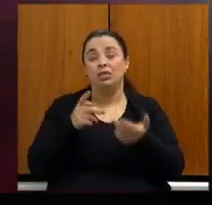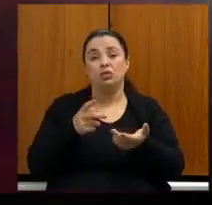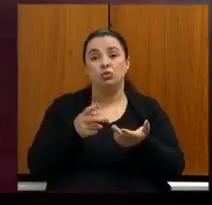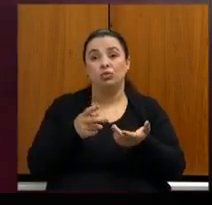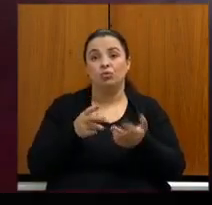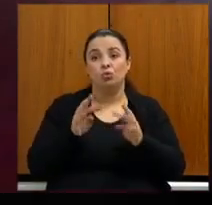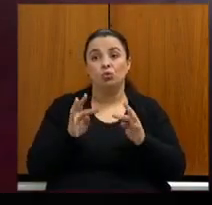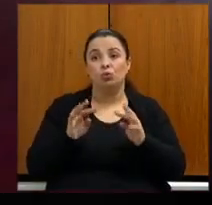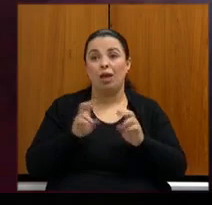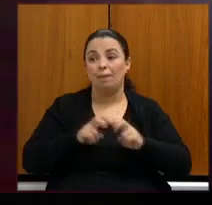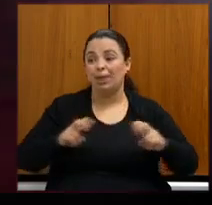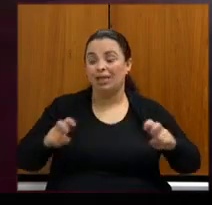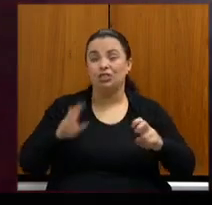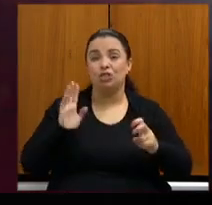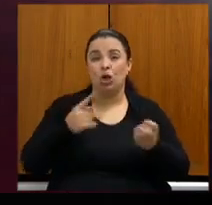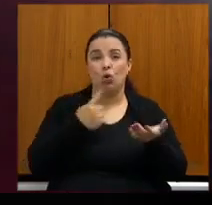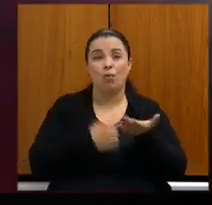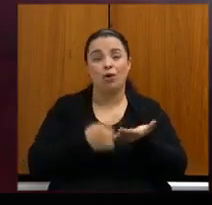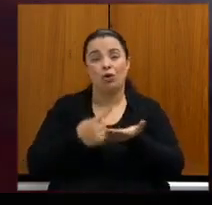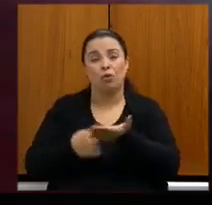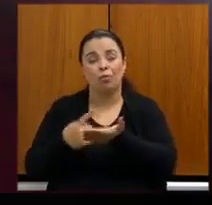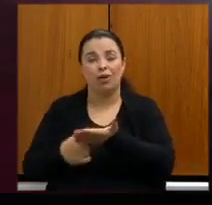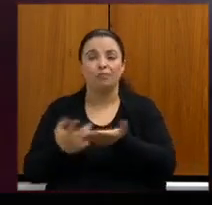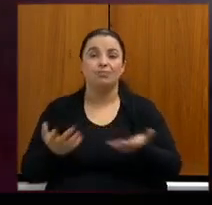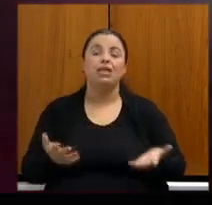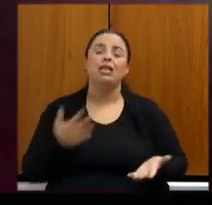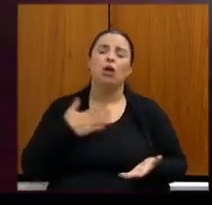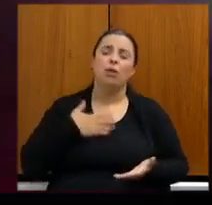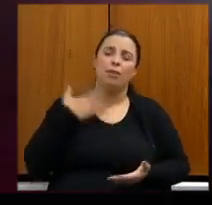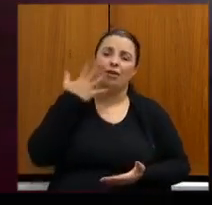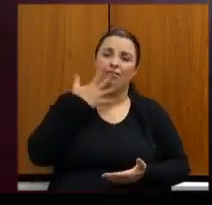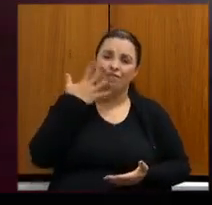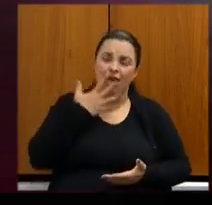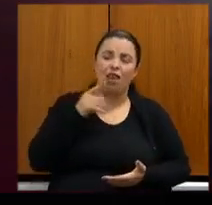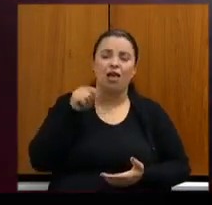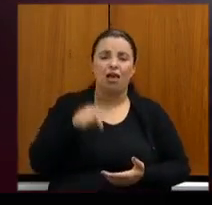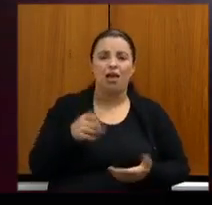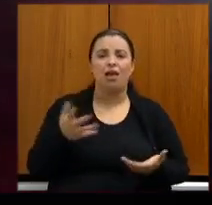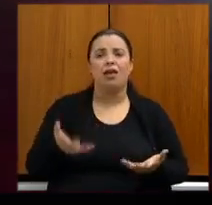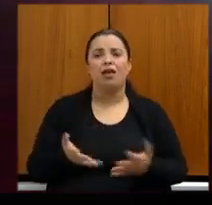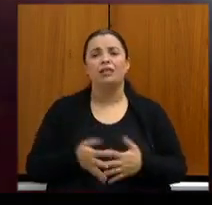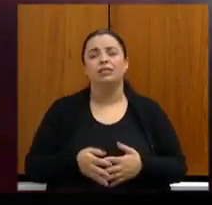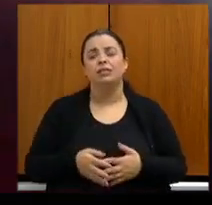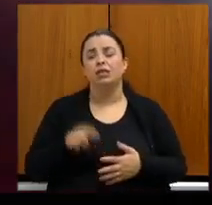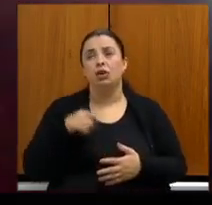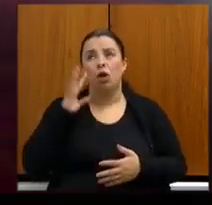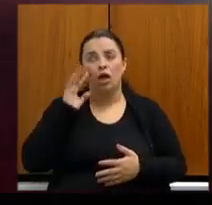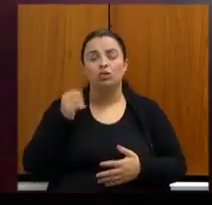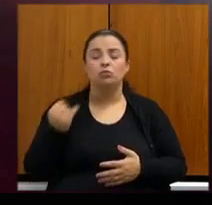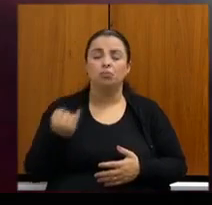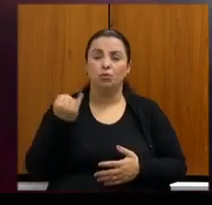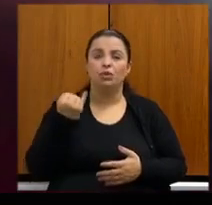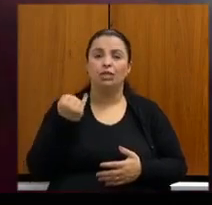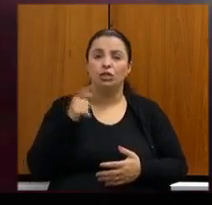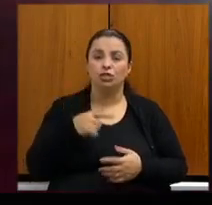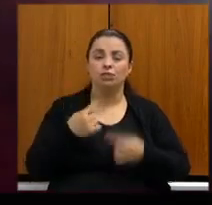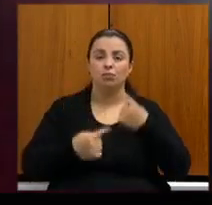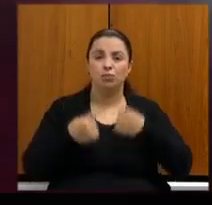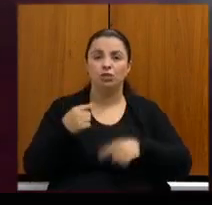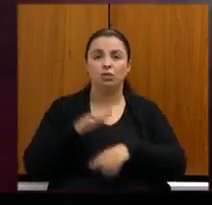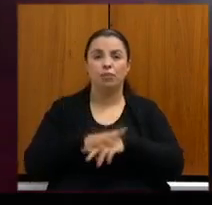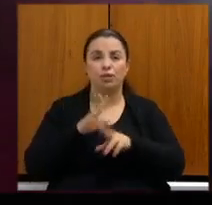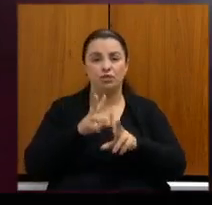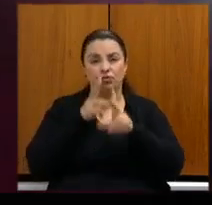e acredito que seja isso a minha conta a esse eu acho que é importantíssimo a gente fortalecer essa política que